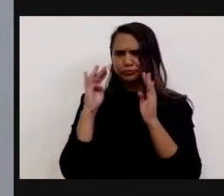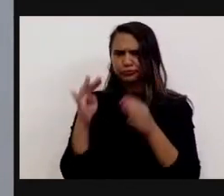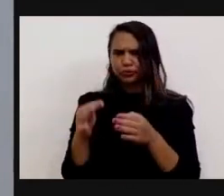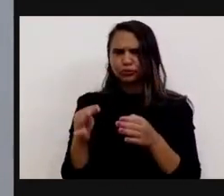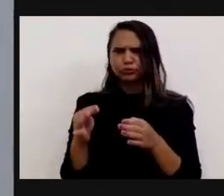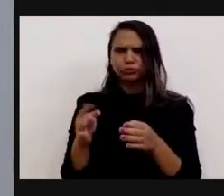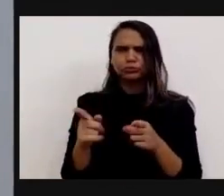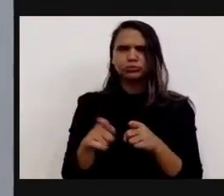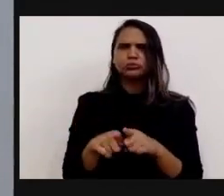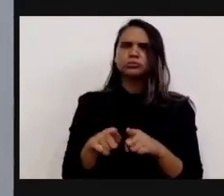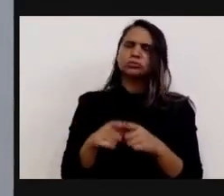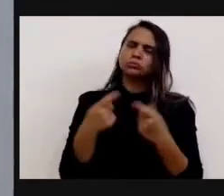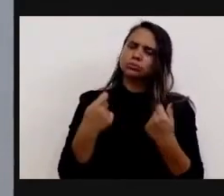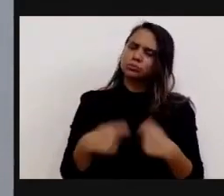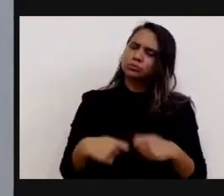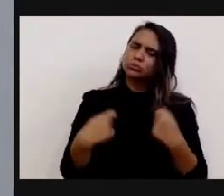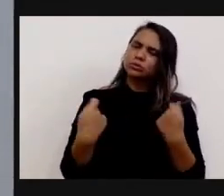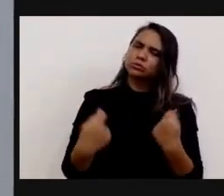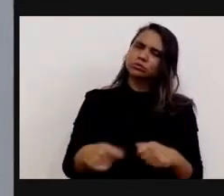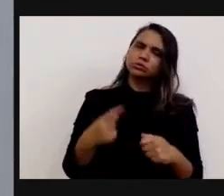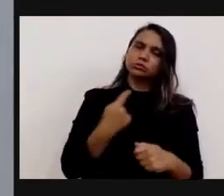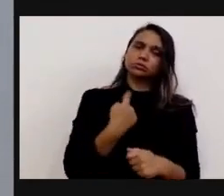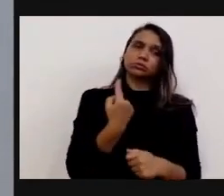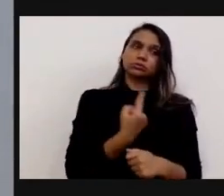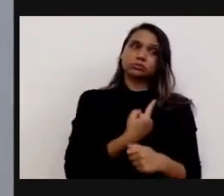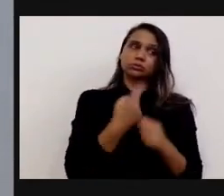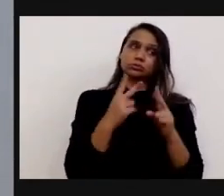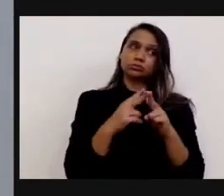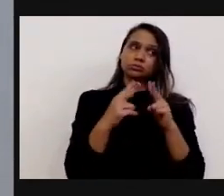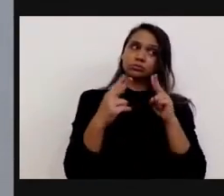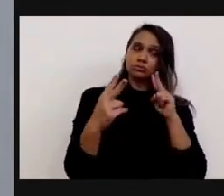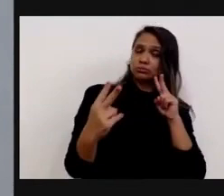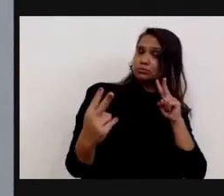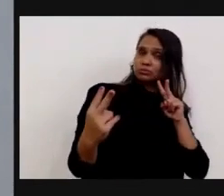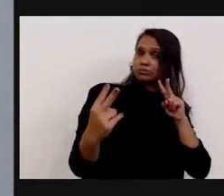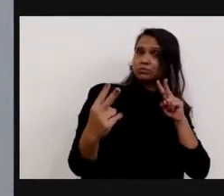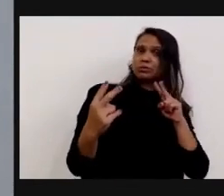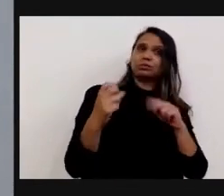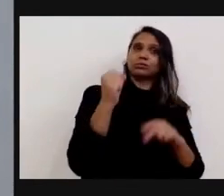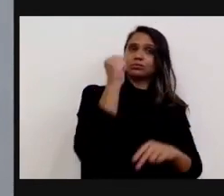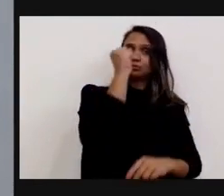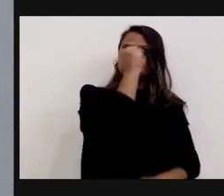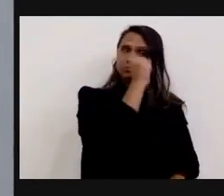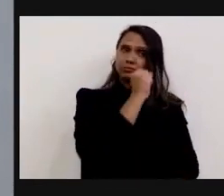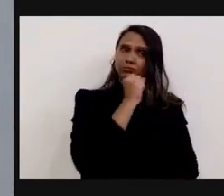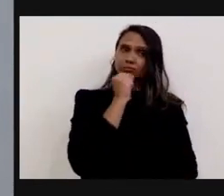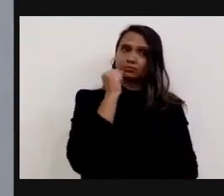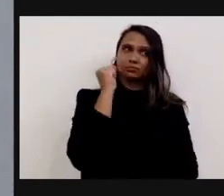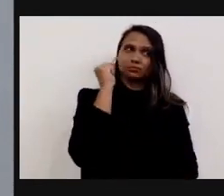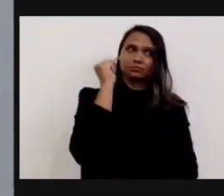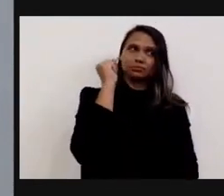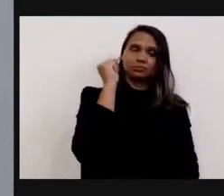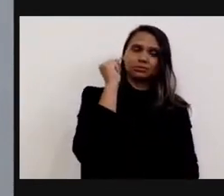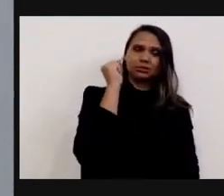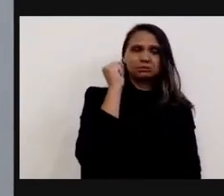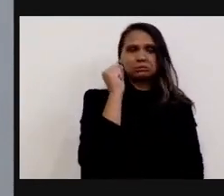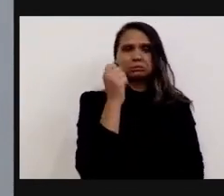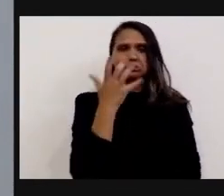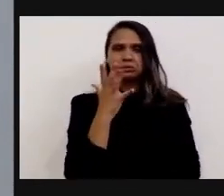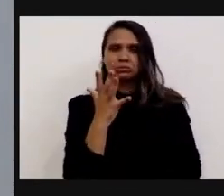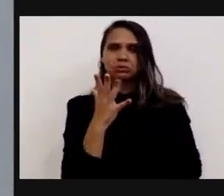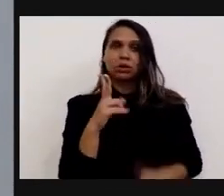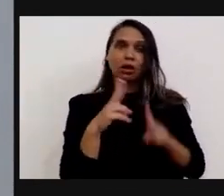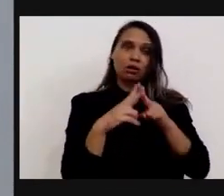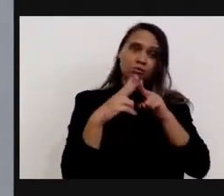que são absolutamente necessários e a gente tá online o tempo tá as 8 horas na verdade 10 12 às vezes estamos